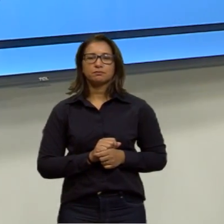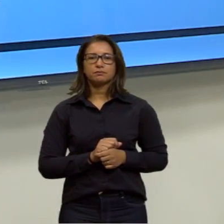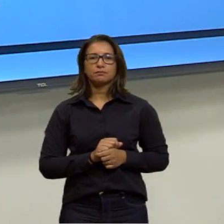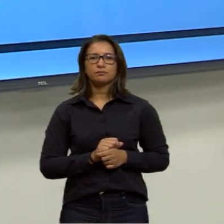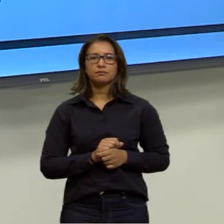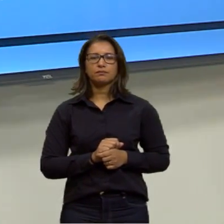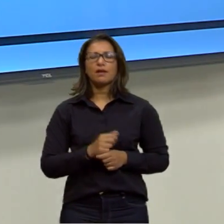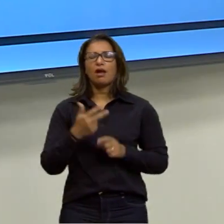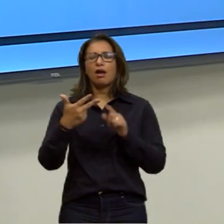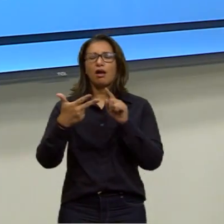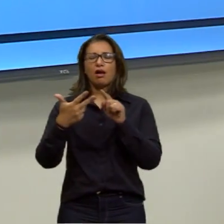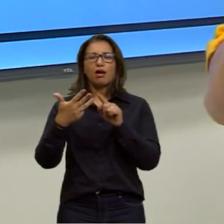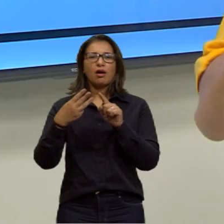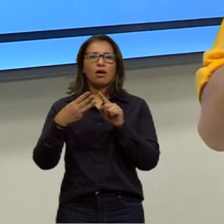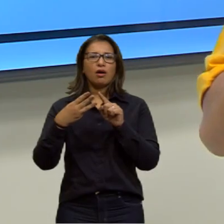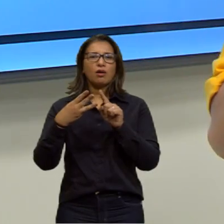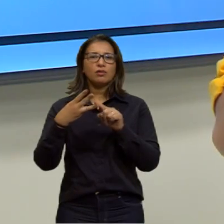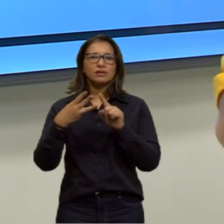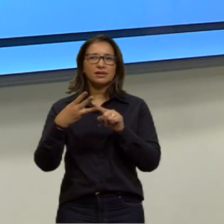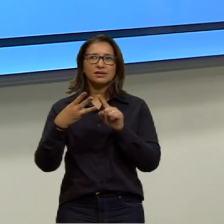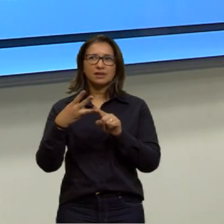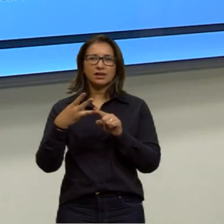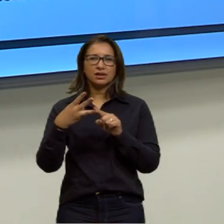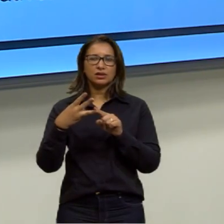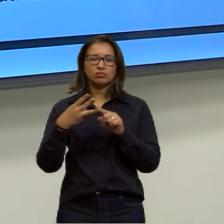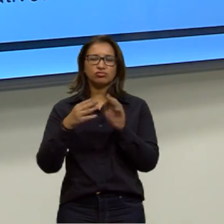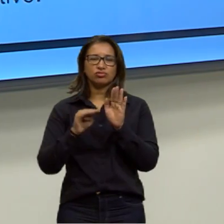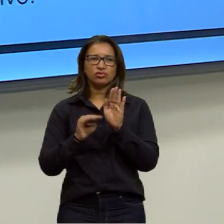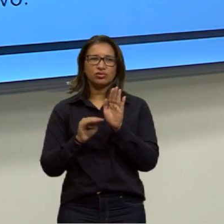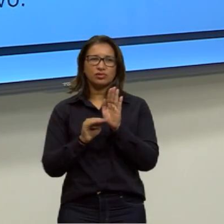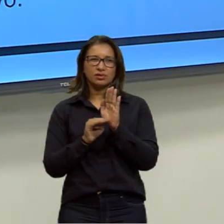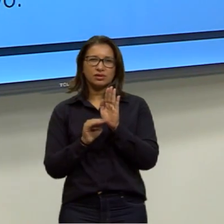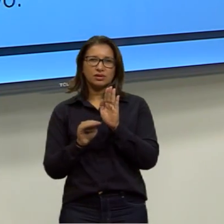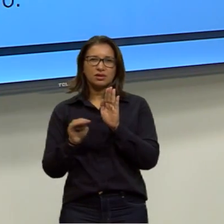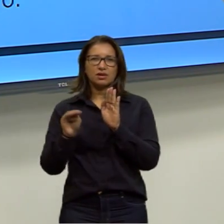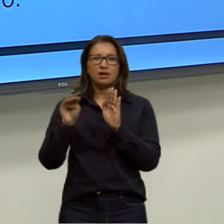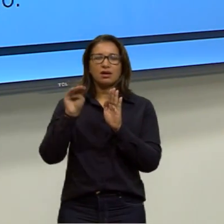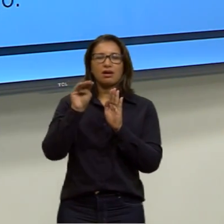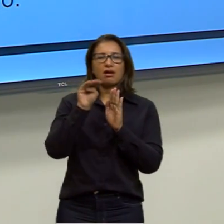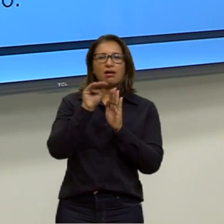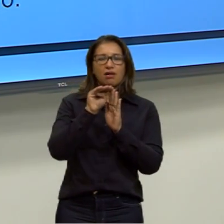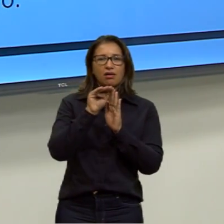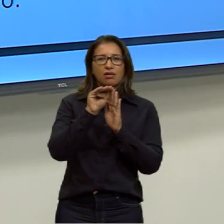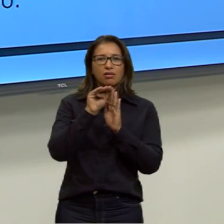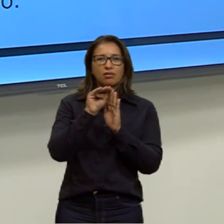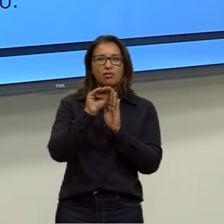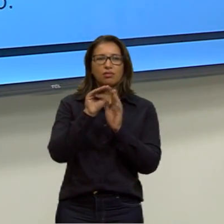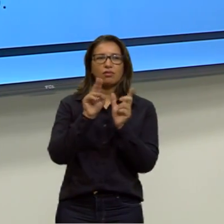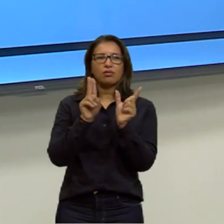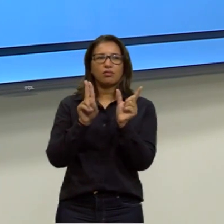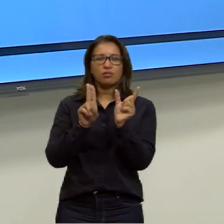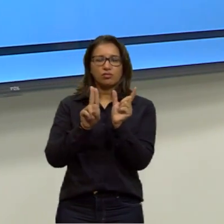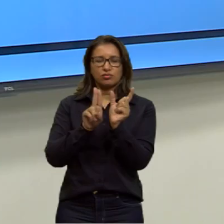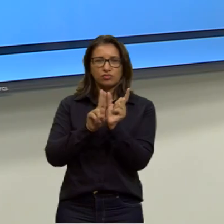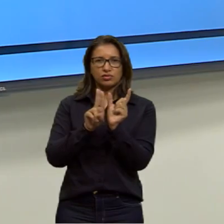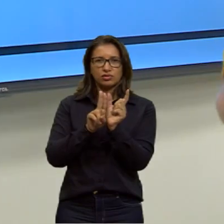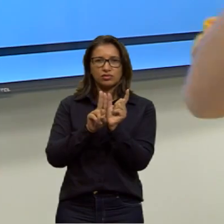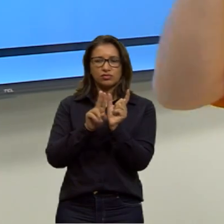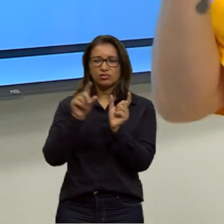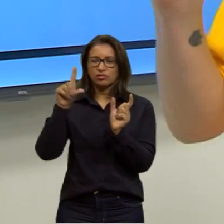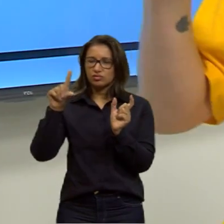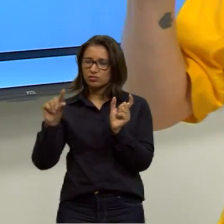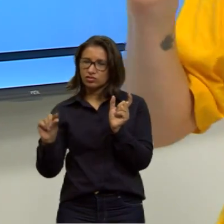o terceiro é flexão de grau que que é grau do substantivo grau vai funcionar com diminutivo